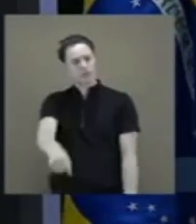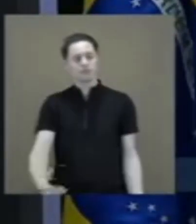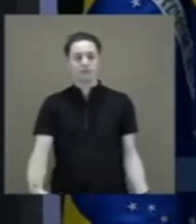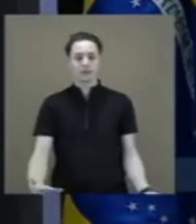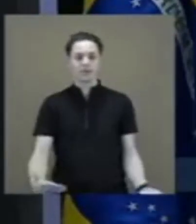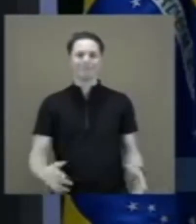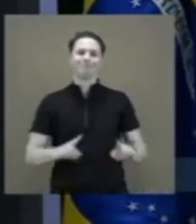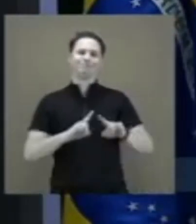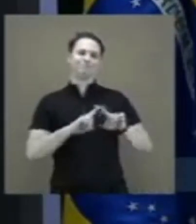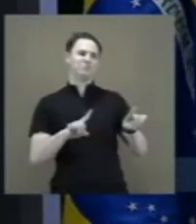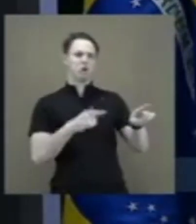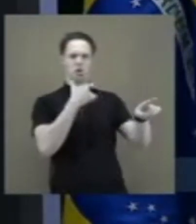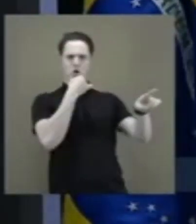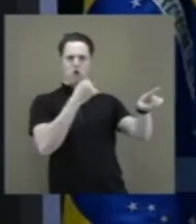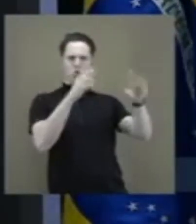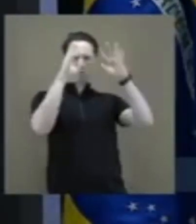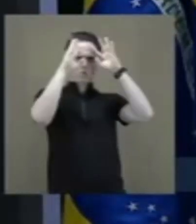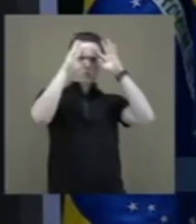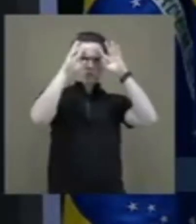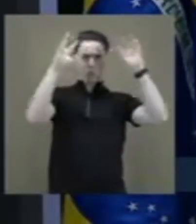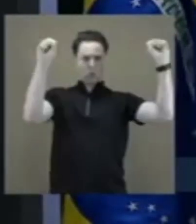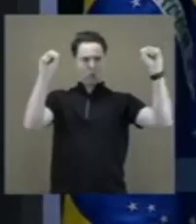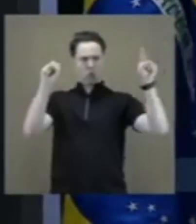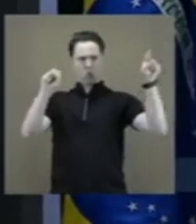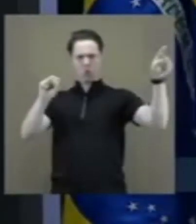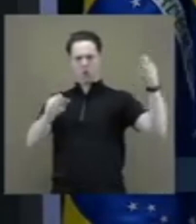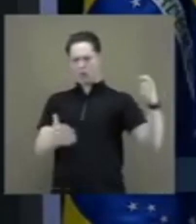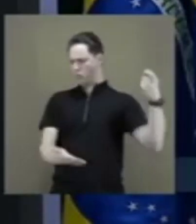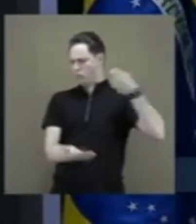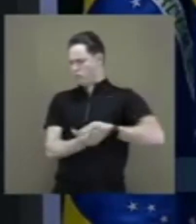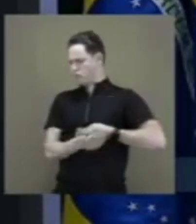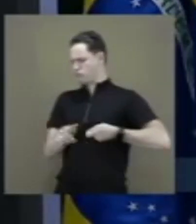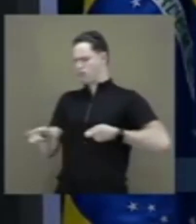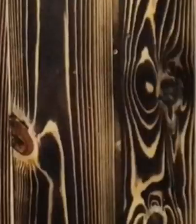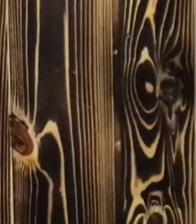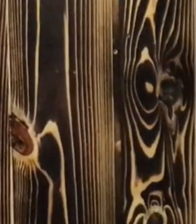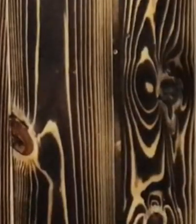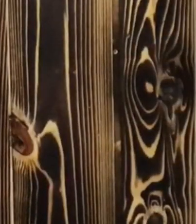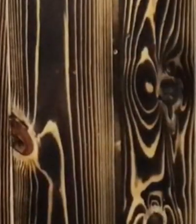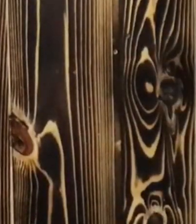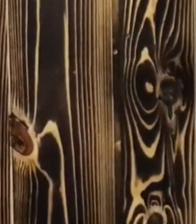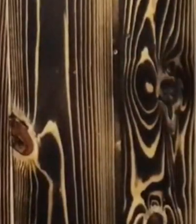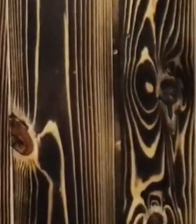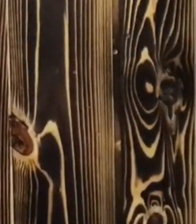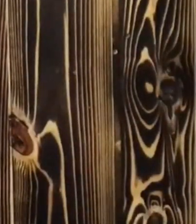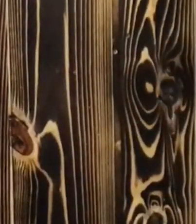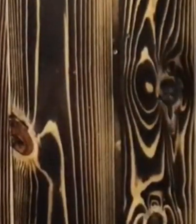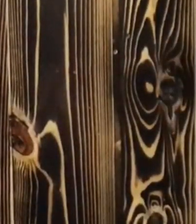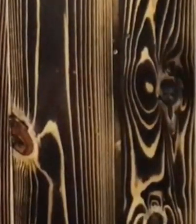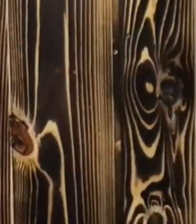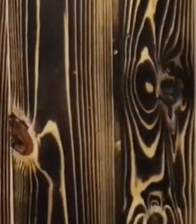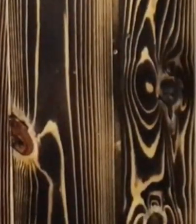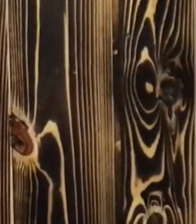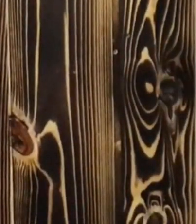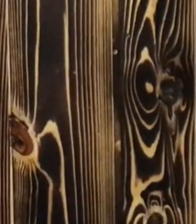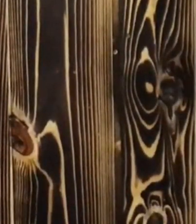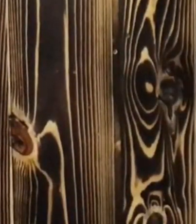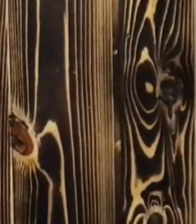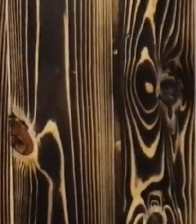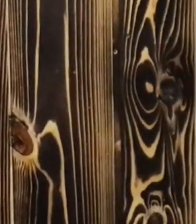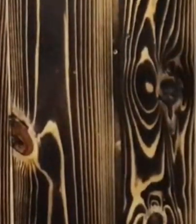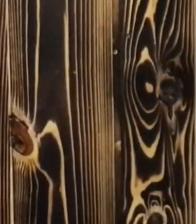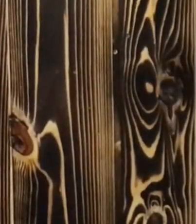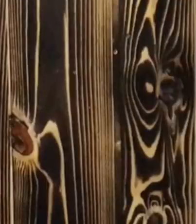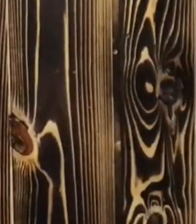Mas à luz do julgamento que nós tivemos do Supremo Tribunal Federal, isso não é o bastante. O senador Marcos Rogério também criticou